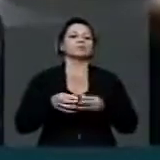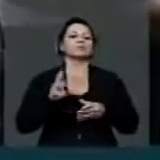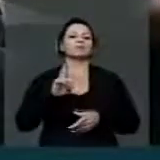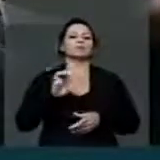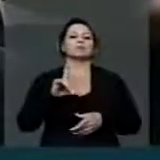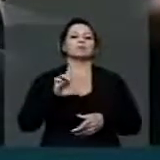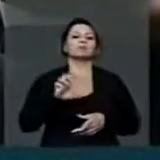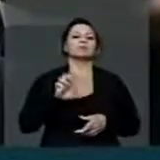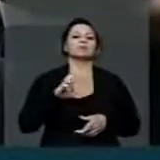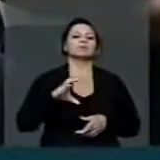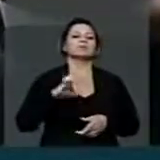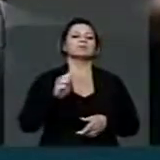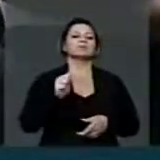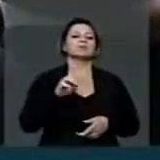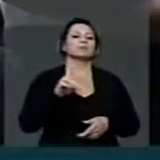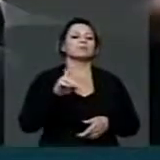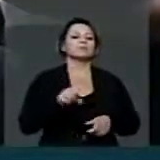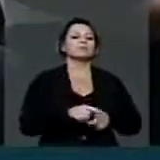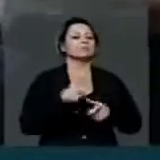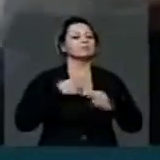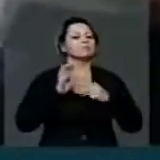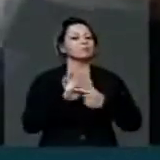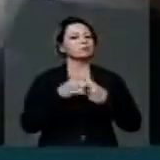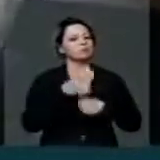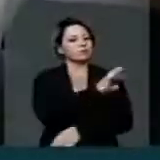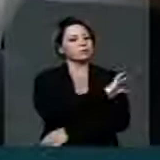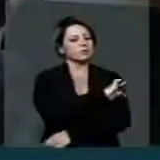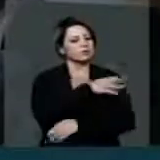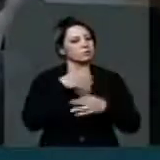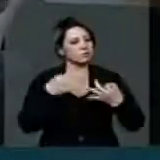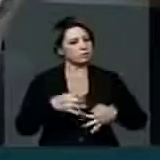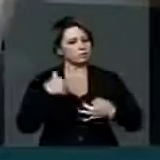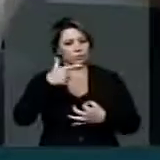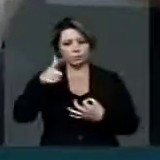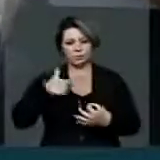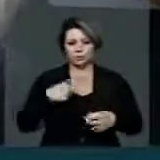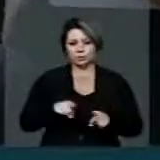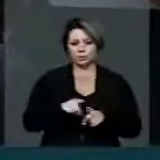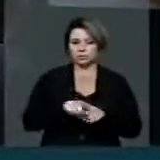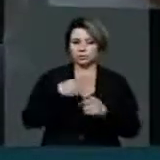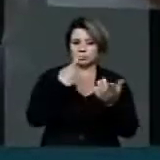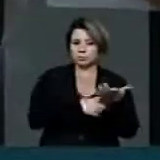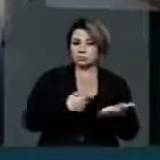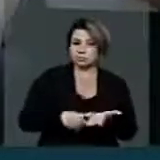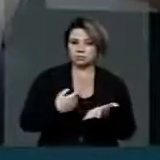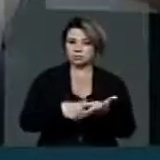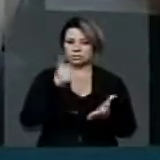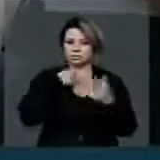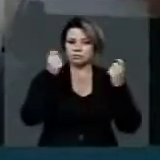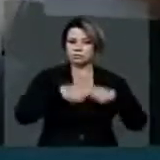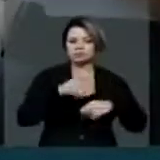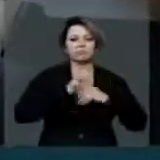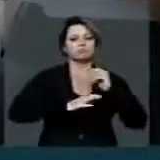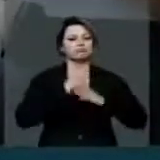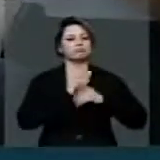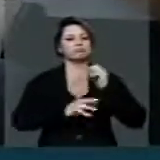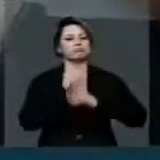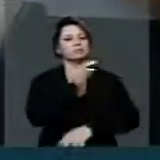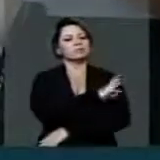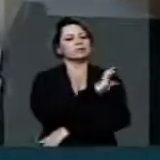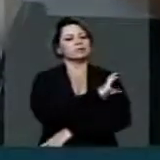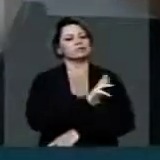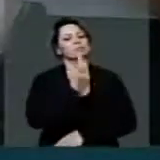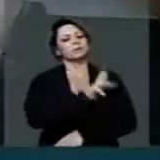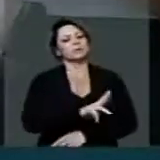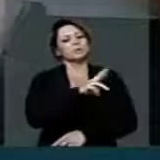apresentava as condições técnicas. Isso não significa que outros, em adquirindo a condição técnica de operar, possam fazê-lo.